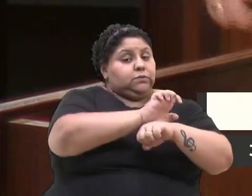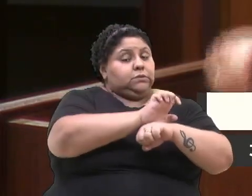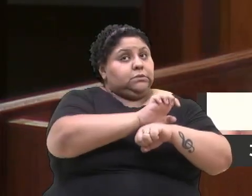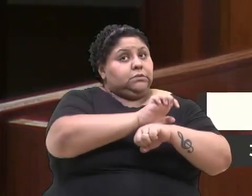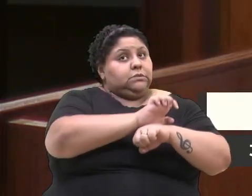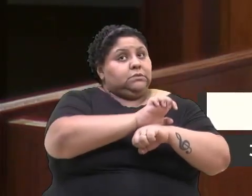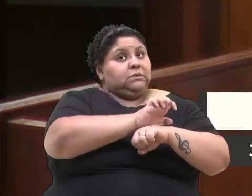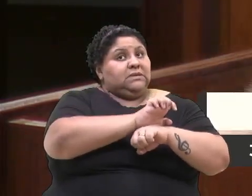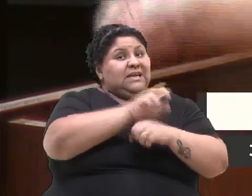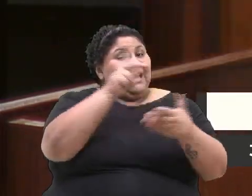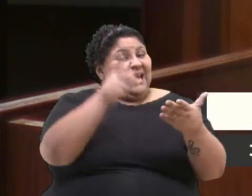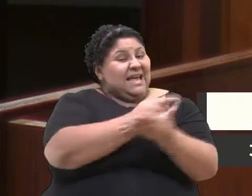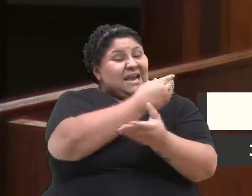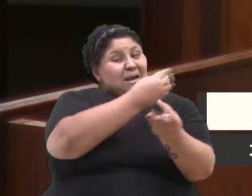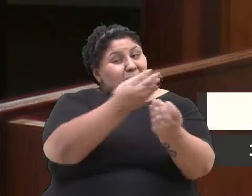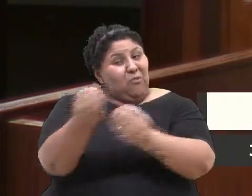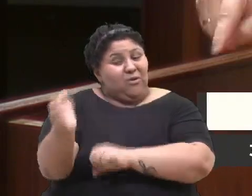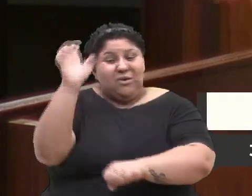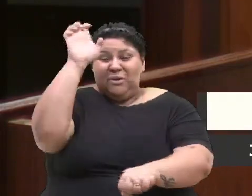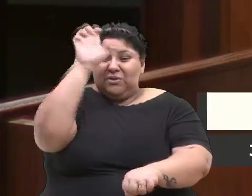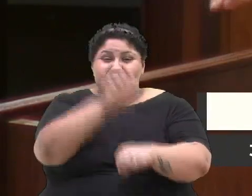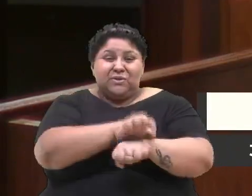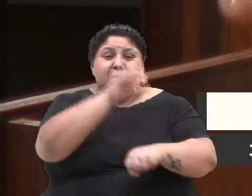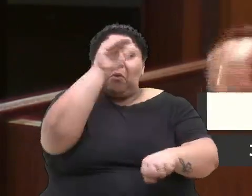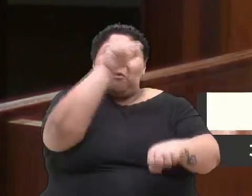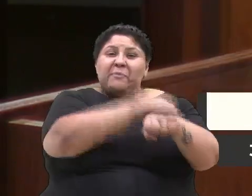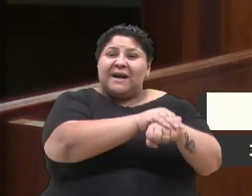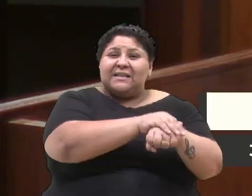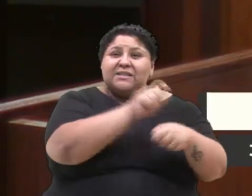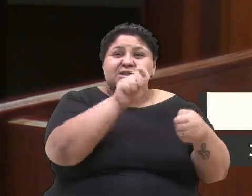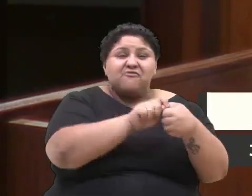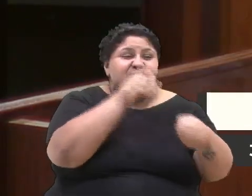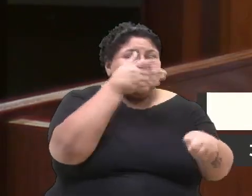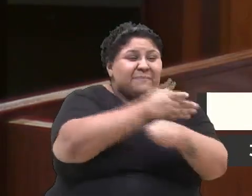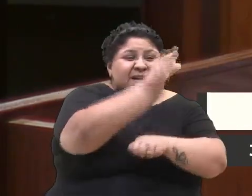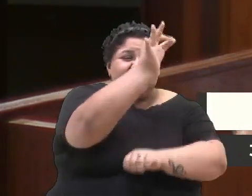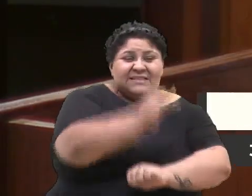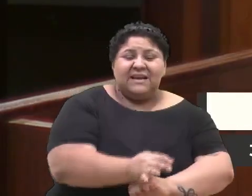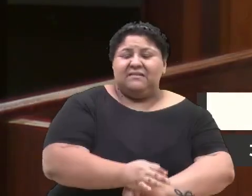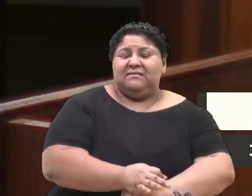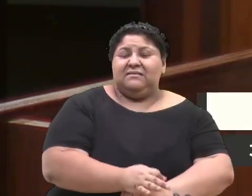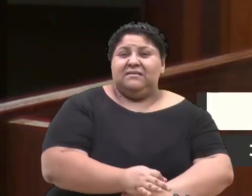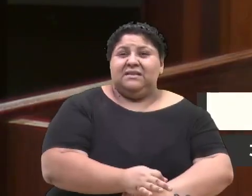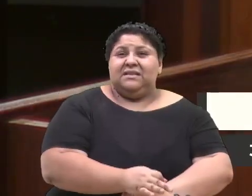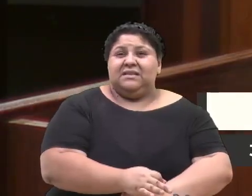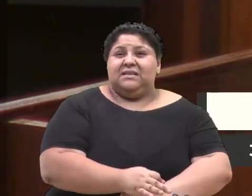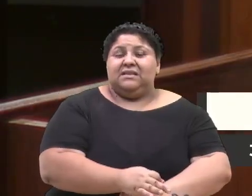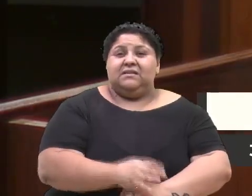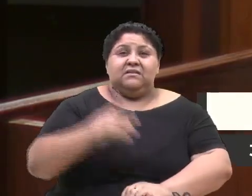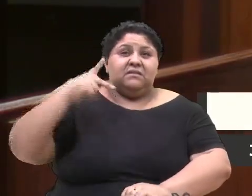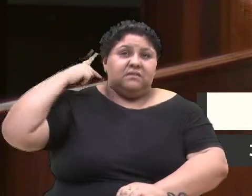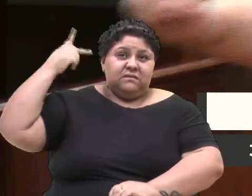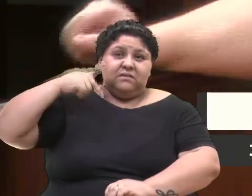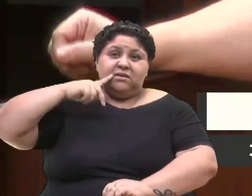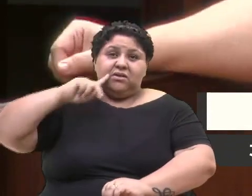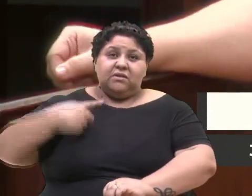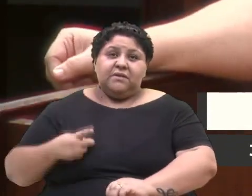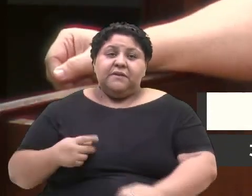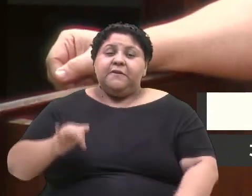peca muito nisso. O Estado é muito culpado e não faz a sua parte. Que aí é onde a vereadora Rose, por